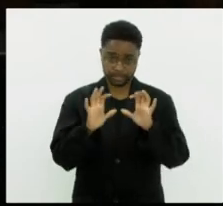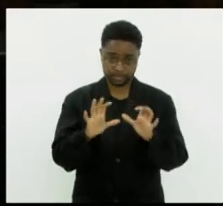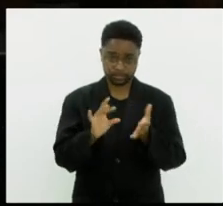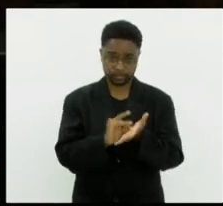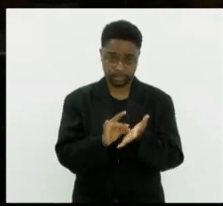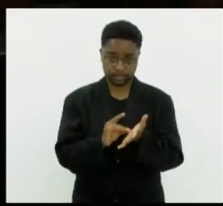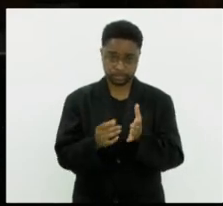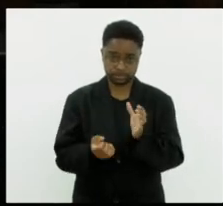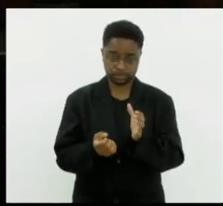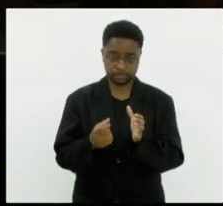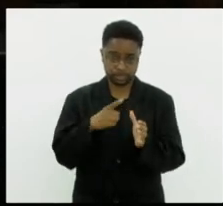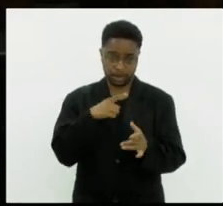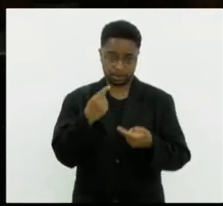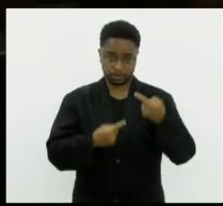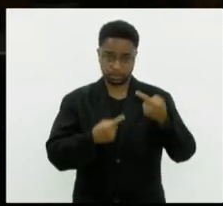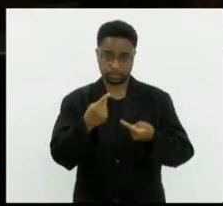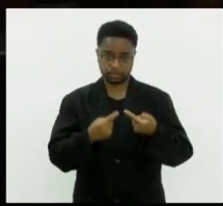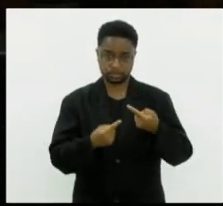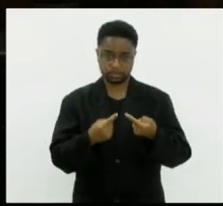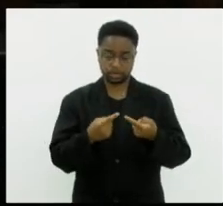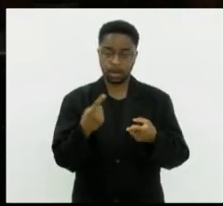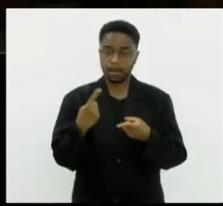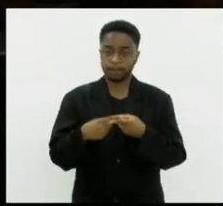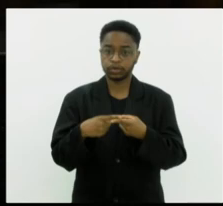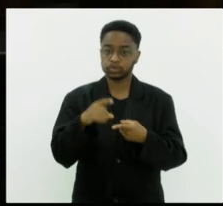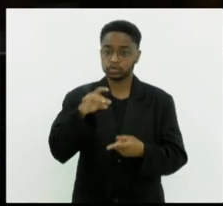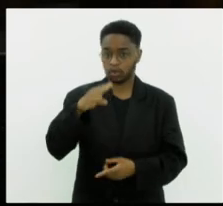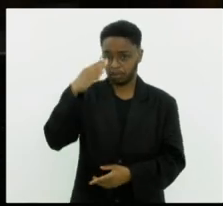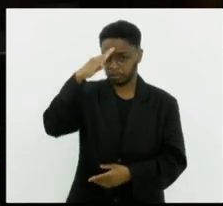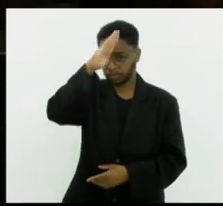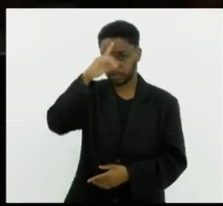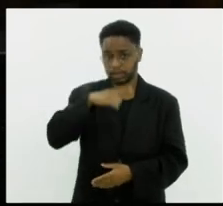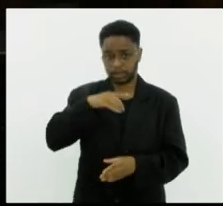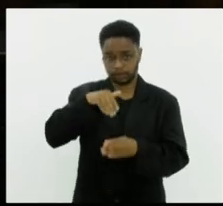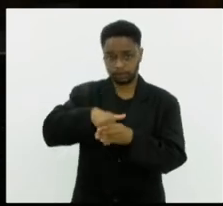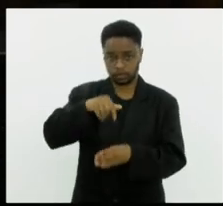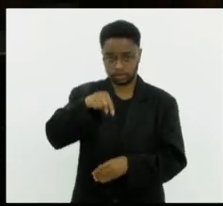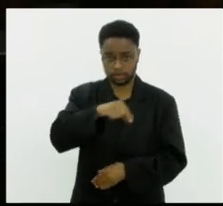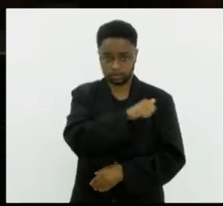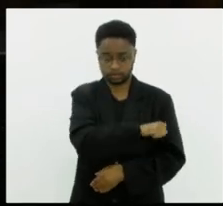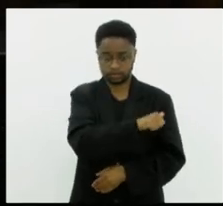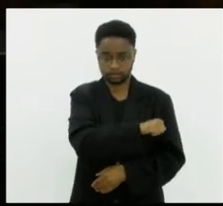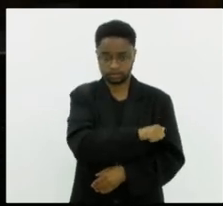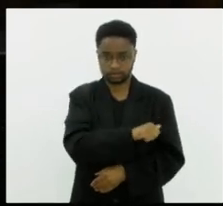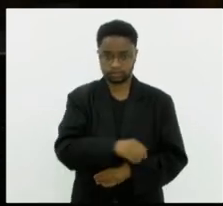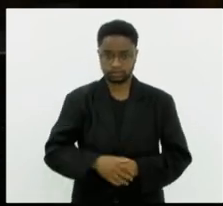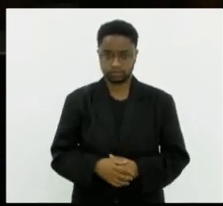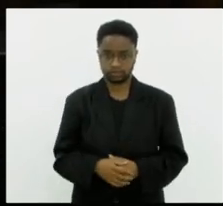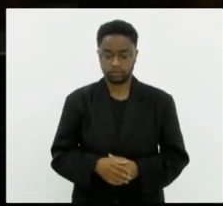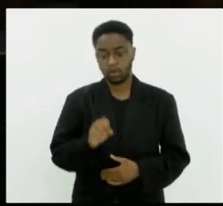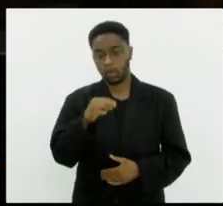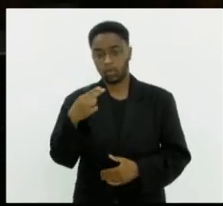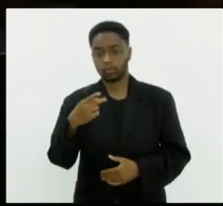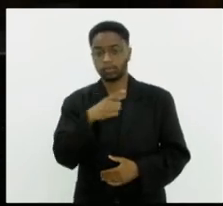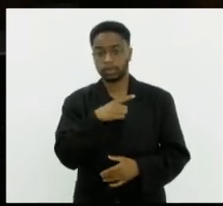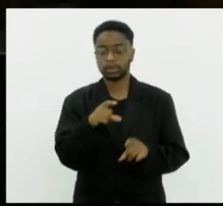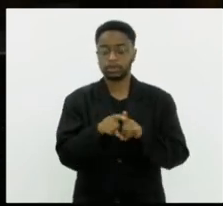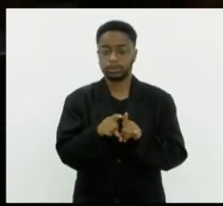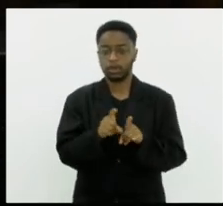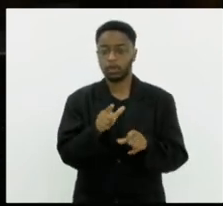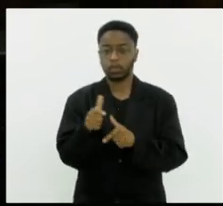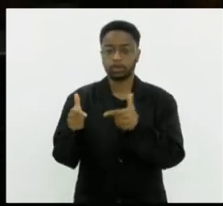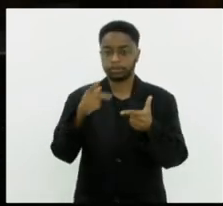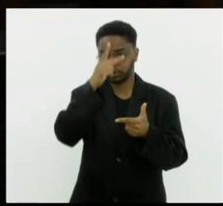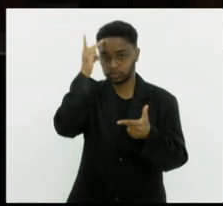faz política? Afinal de contas, só o Bolsonaro teve voto no Estado do Rio de Janeiro? Ou tiveram algumas cabeças que